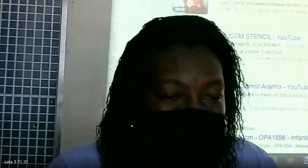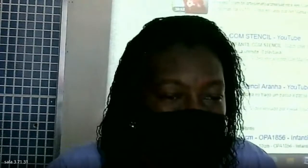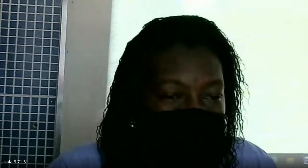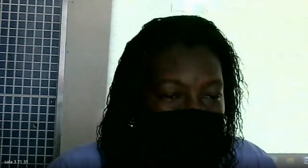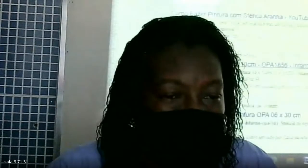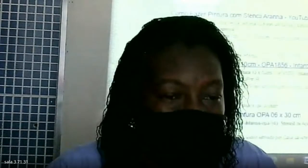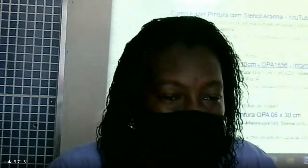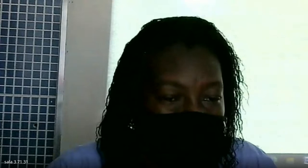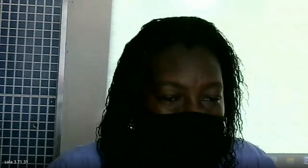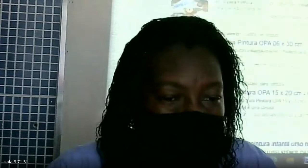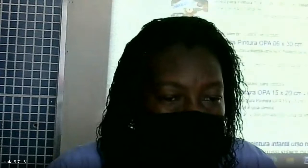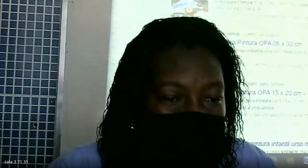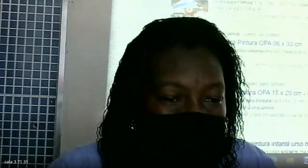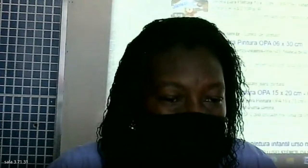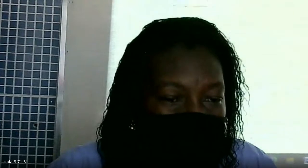Acho que é por aqui.